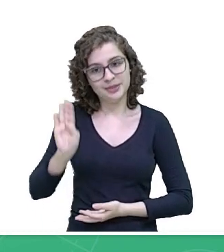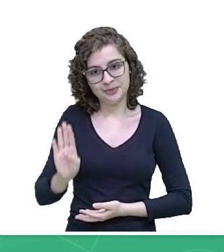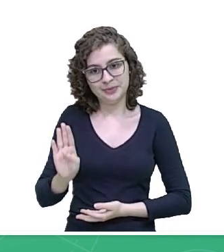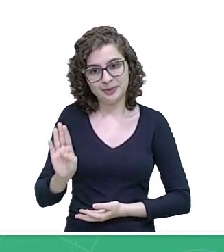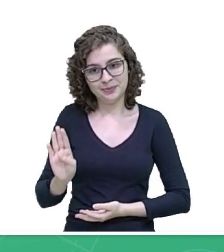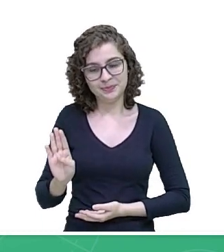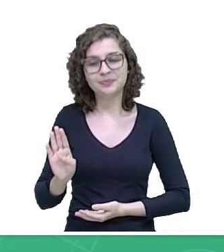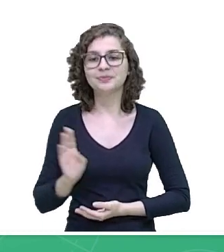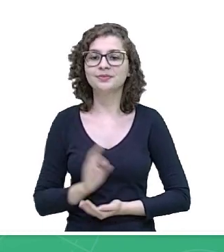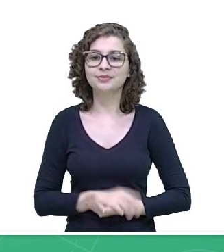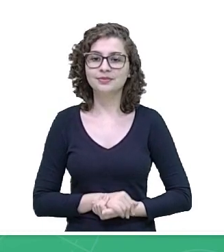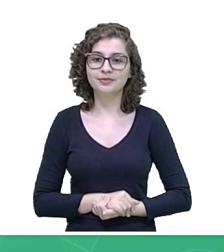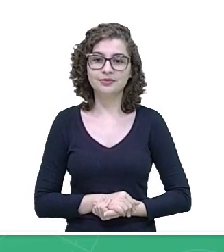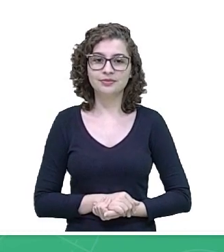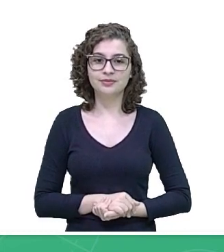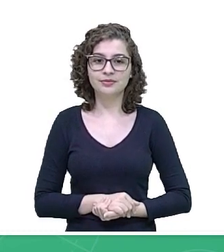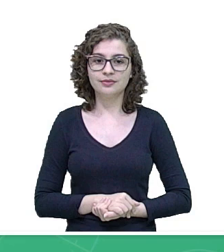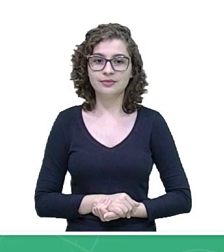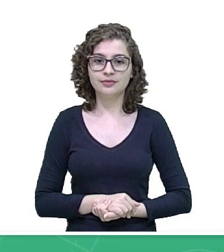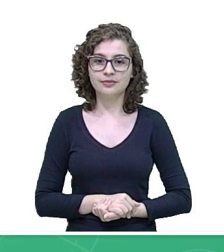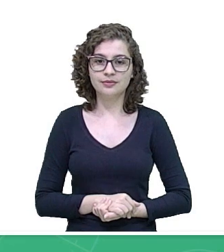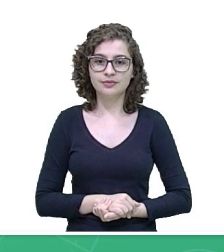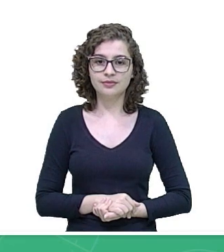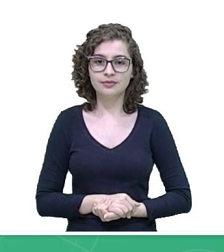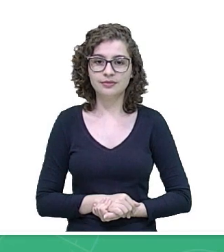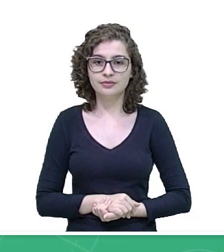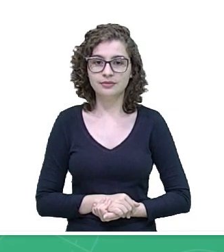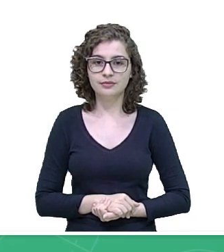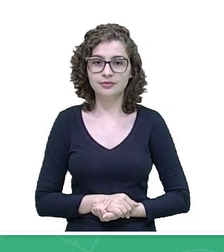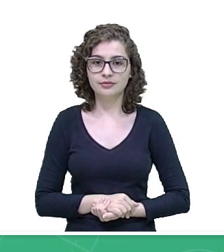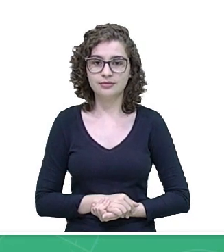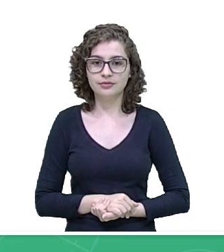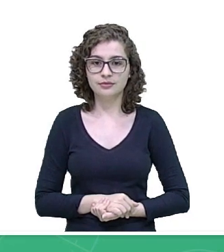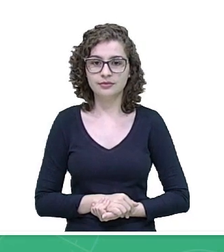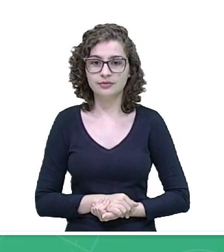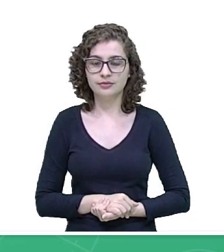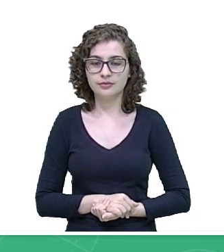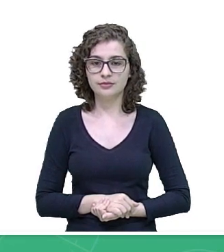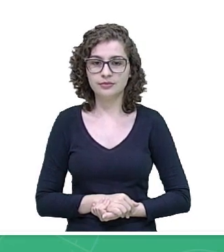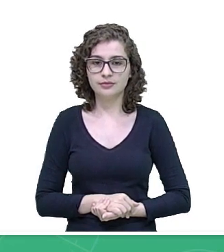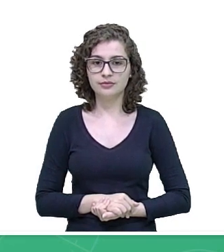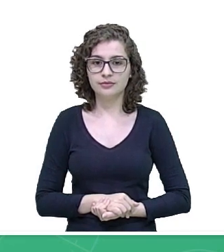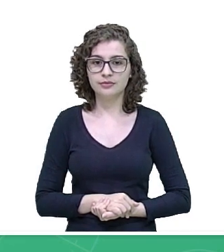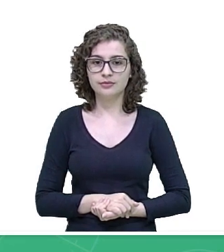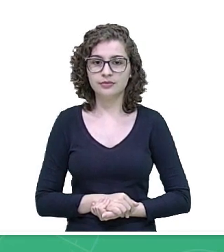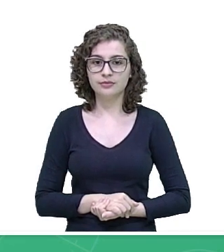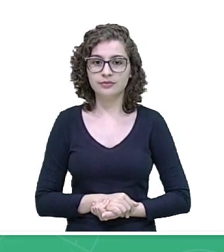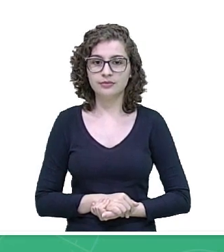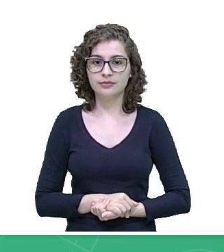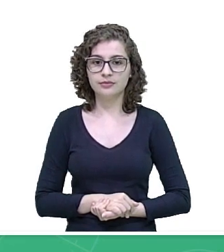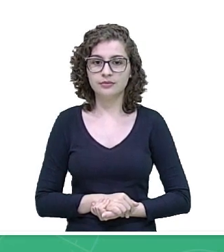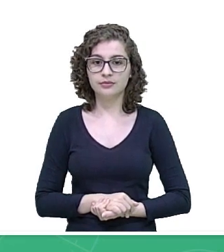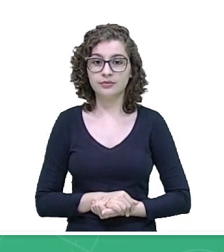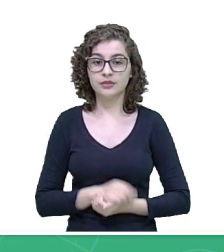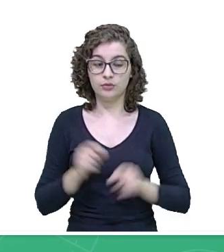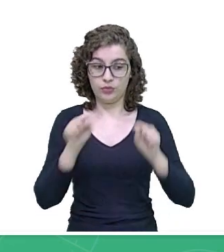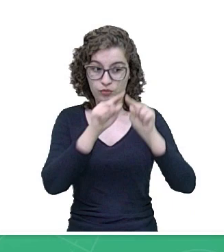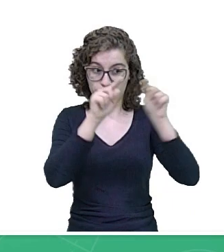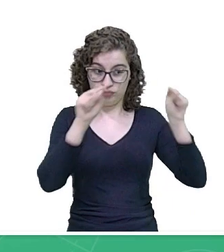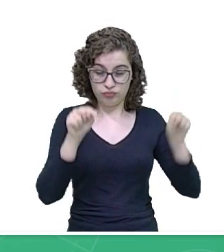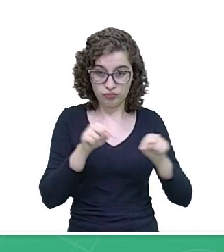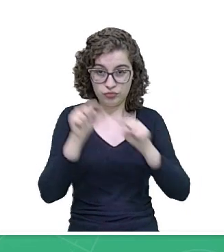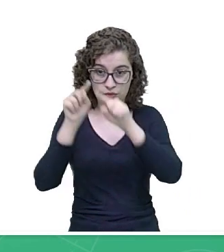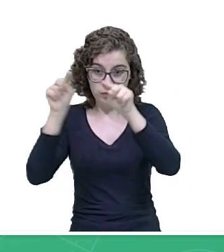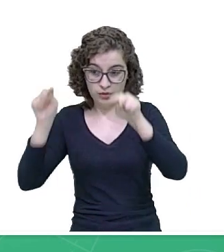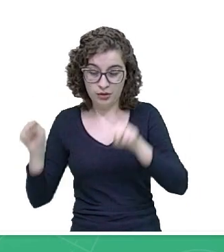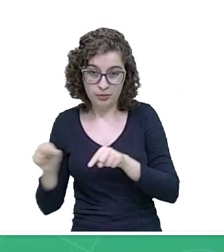letra B. Vamos ver aqui o nosso comentário, né? Então, vejam. Temos duas matrizes do tipo 2 por 3,